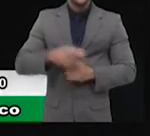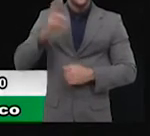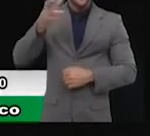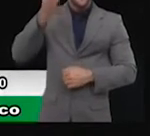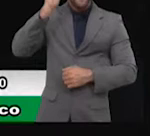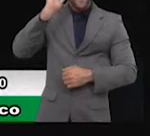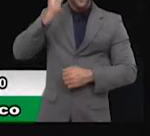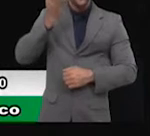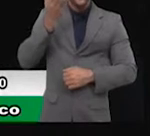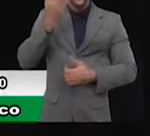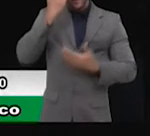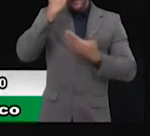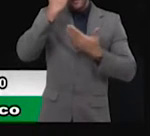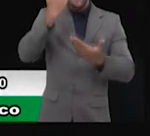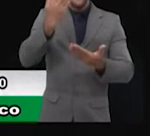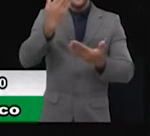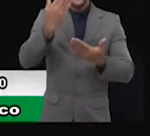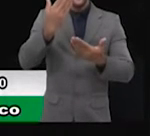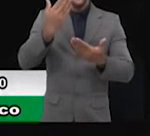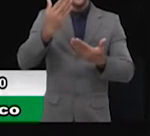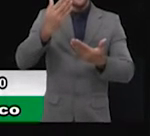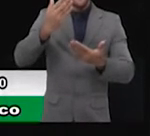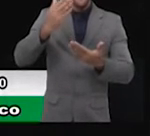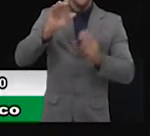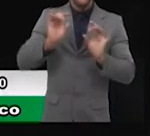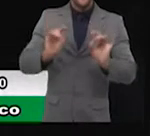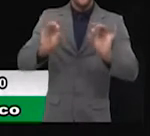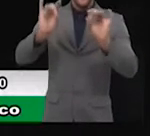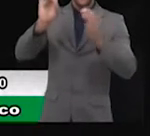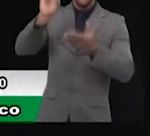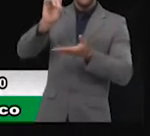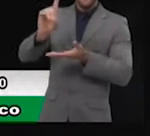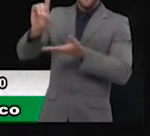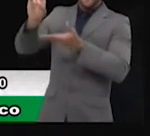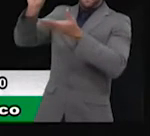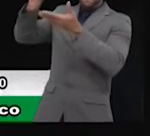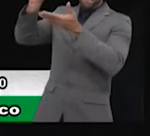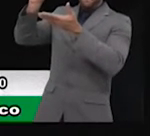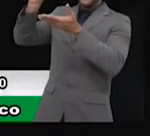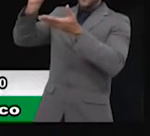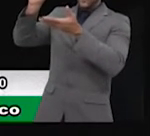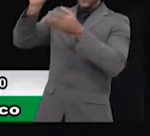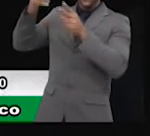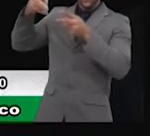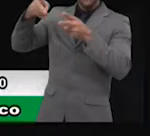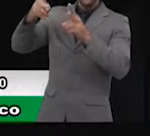fazer um agradecimento muito especial a Deus por eu continuar aqui.